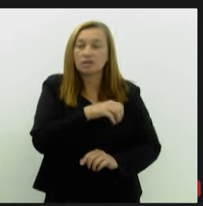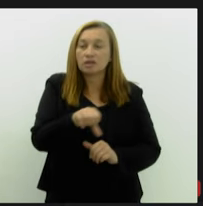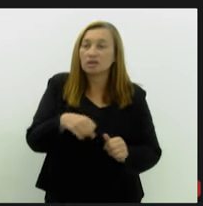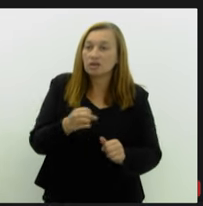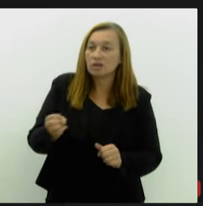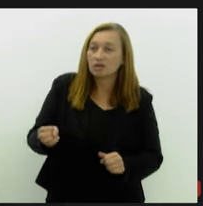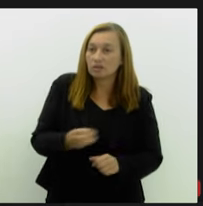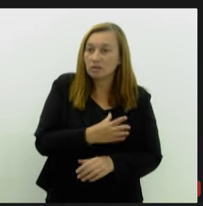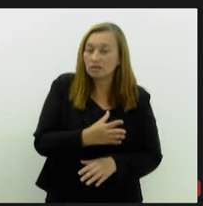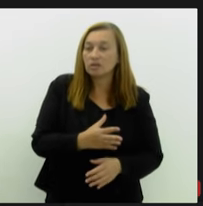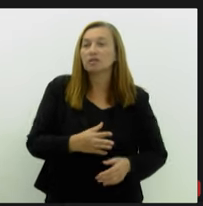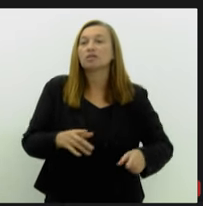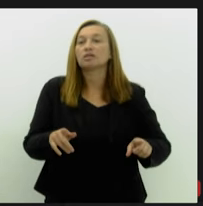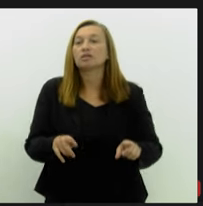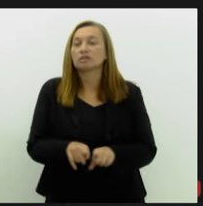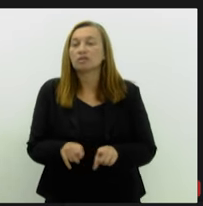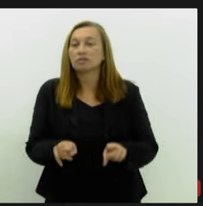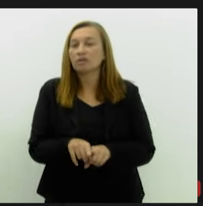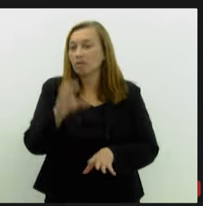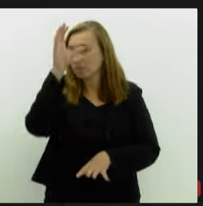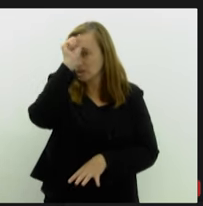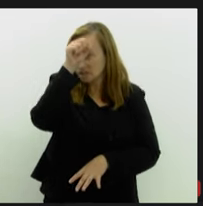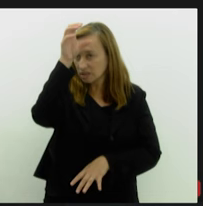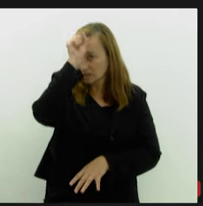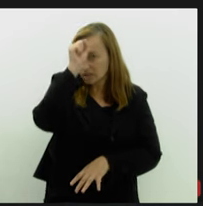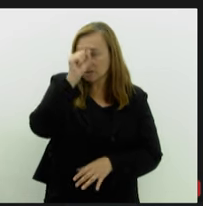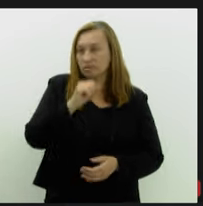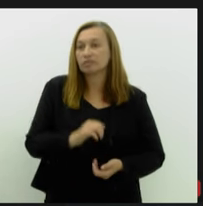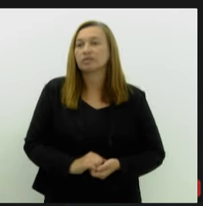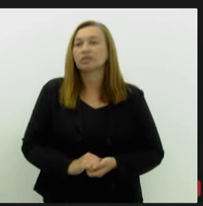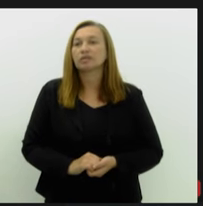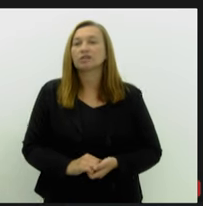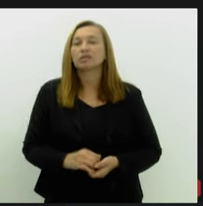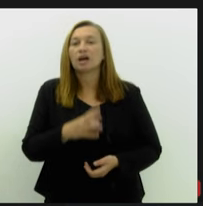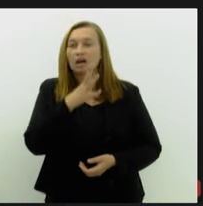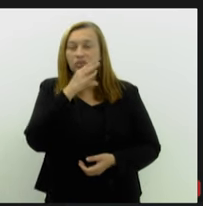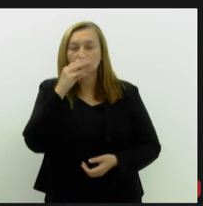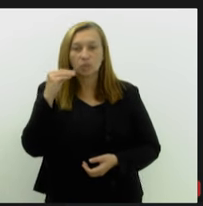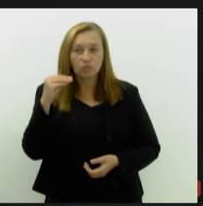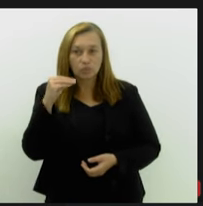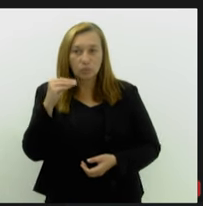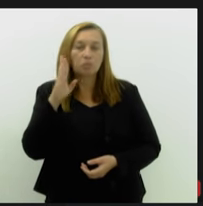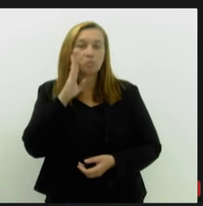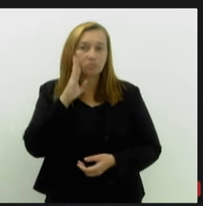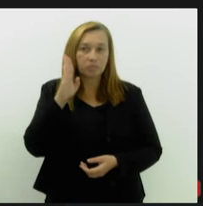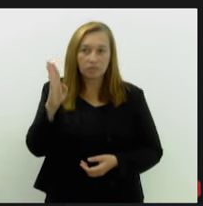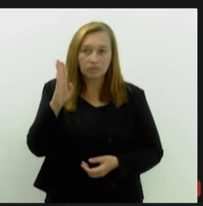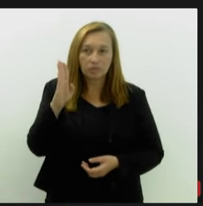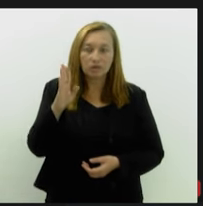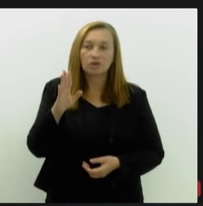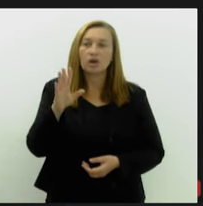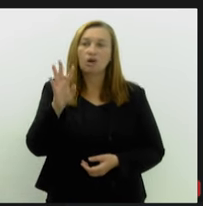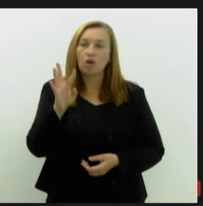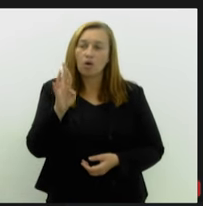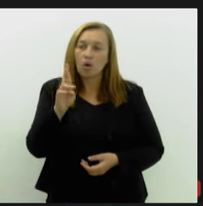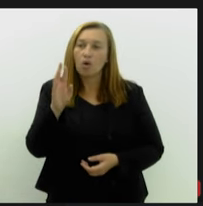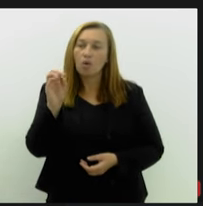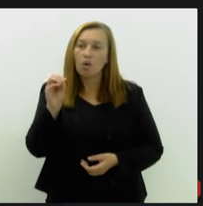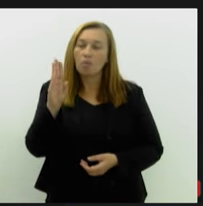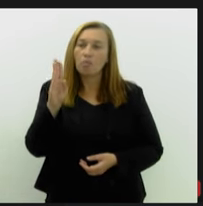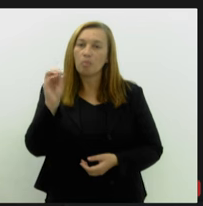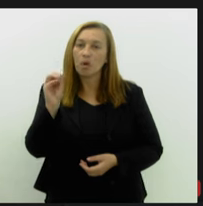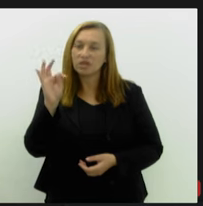inovação, fomentando o aprendizado. Lá tinham adolescentes, principalmente na sala de robótica, de